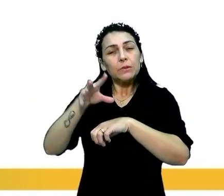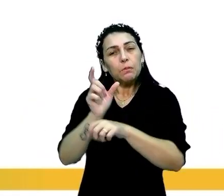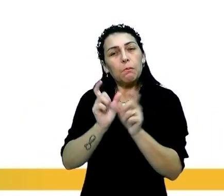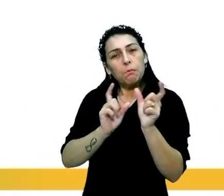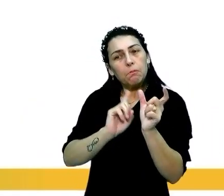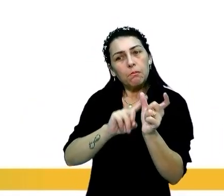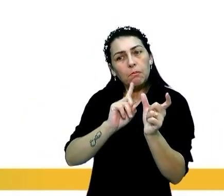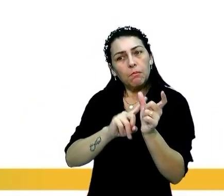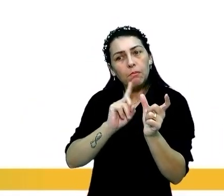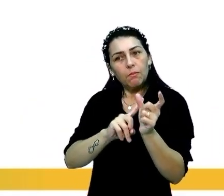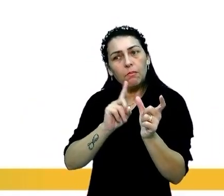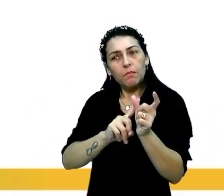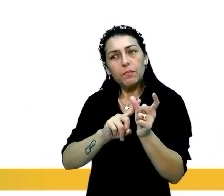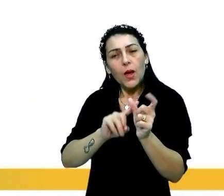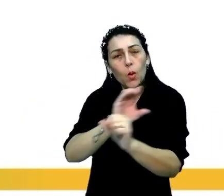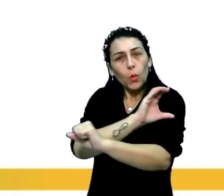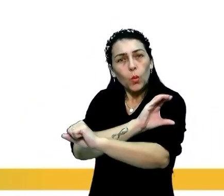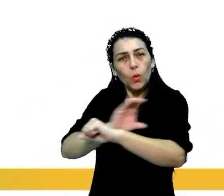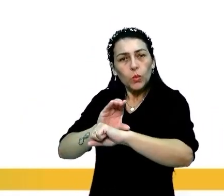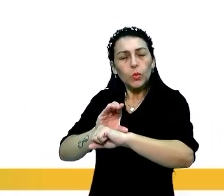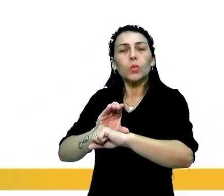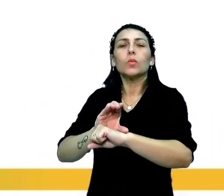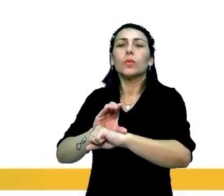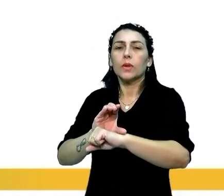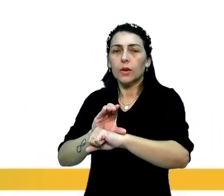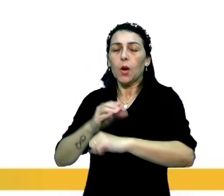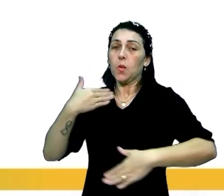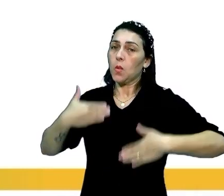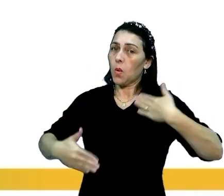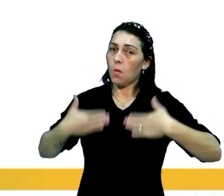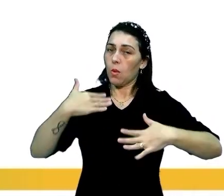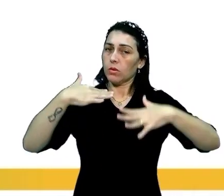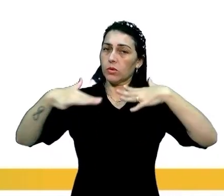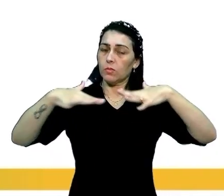com feijão e arroz. Cultura corporal de movimento. Cultura vai ser o